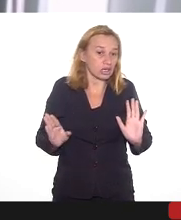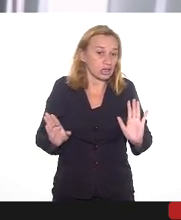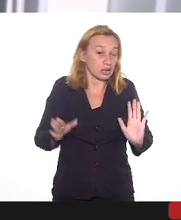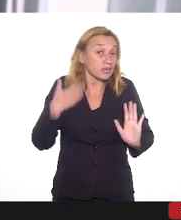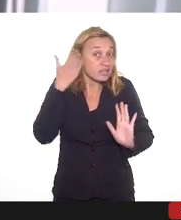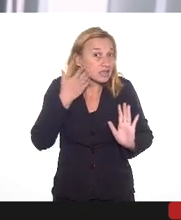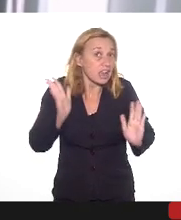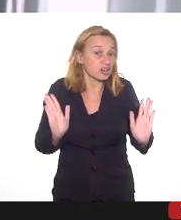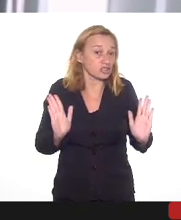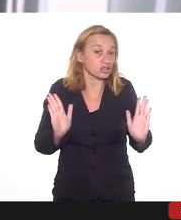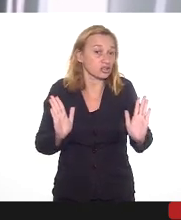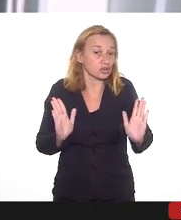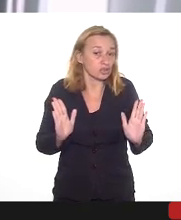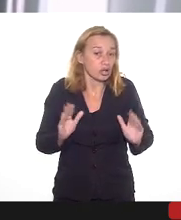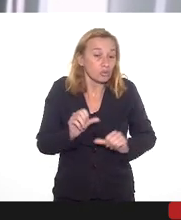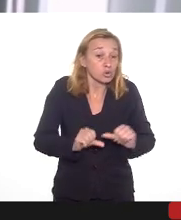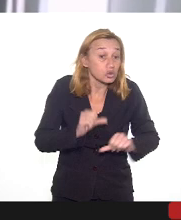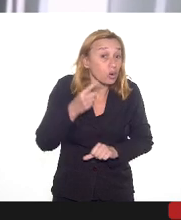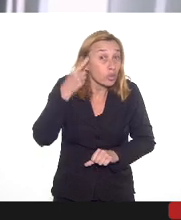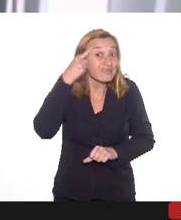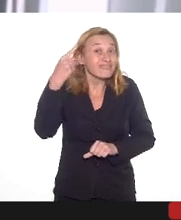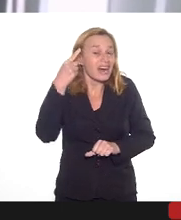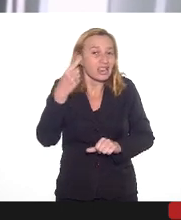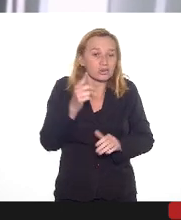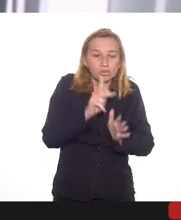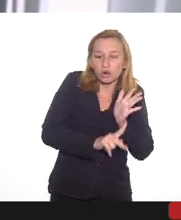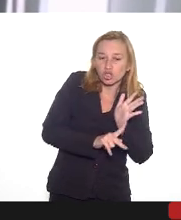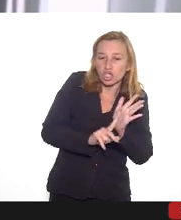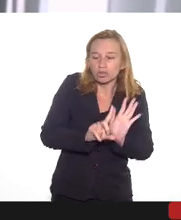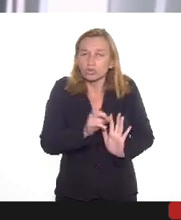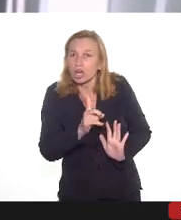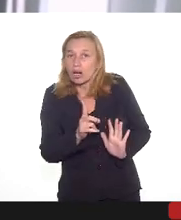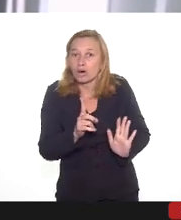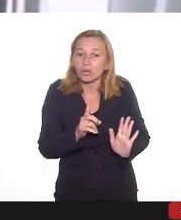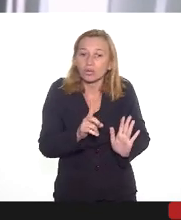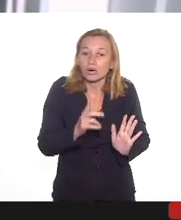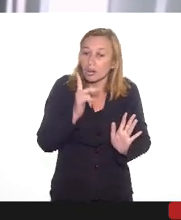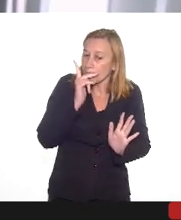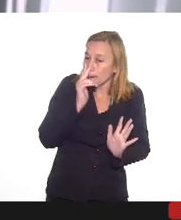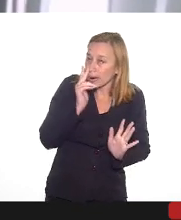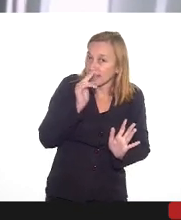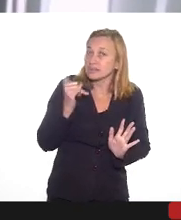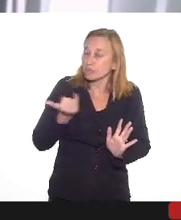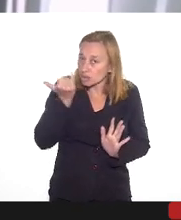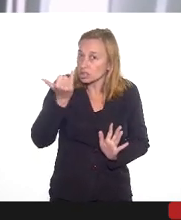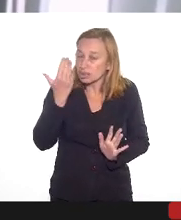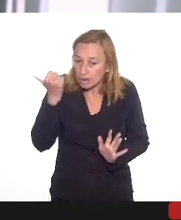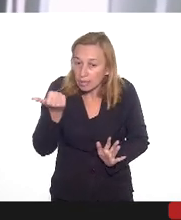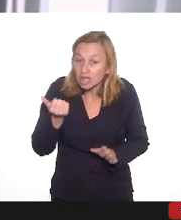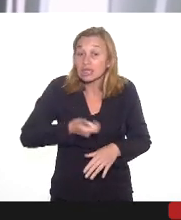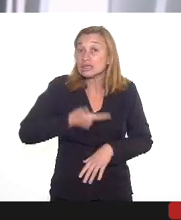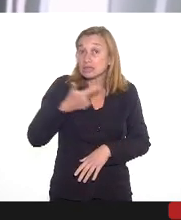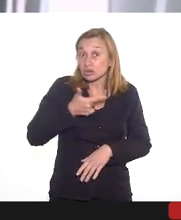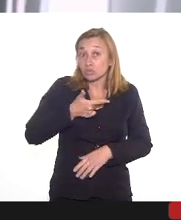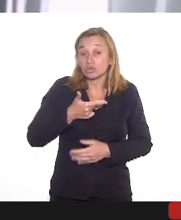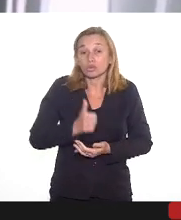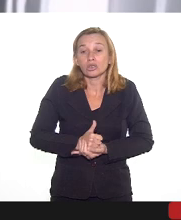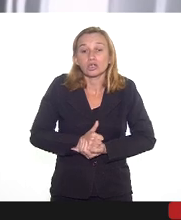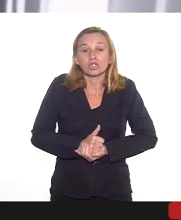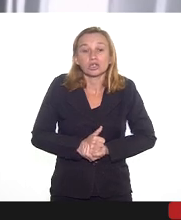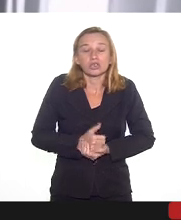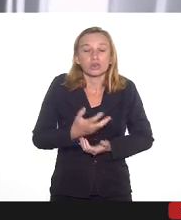não é? O governo mudou de ideia sobre esse projeto, não mudou, então me parece muito importante. Em segundo lugar, eu